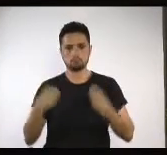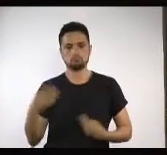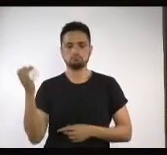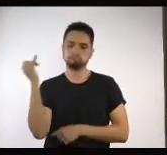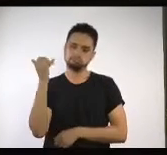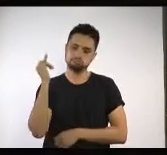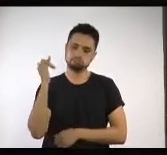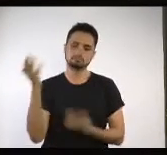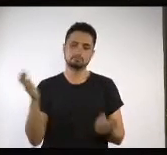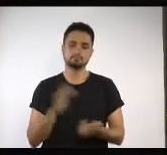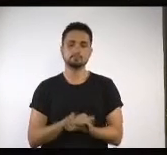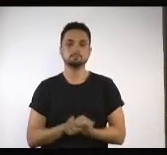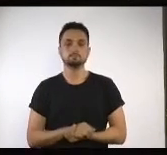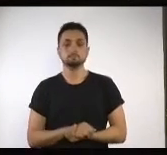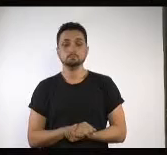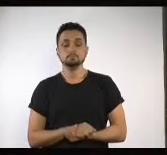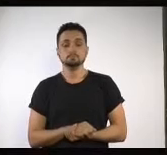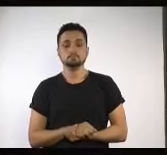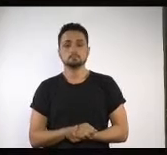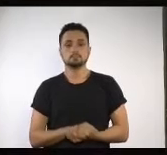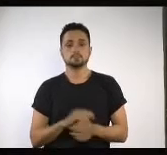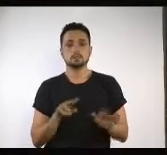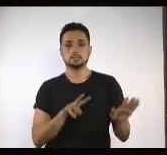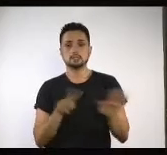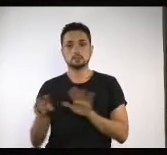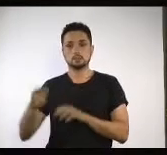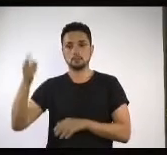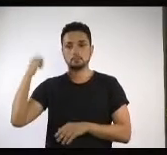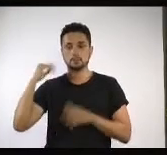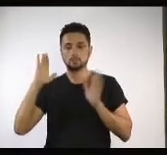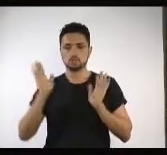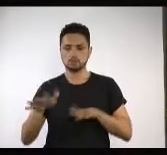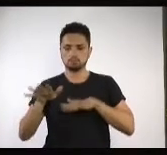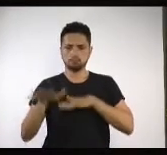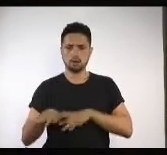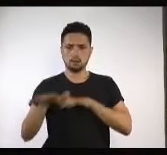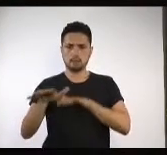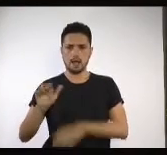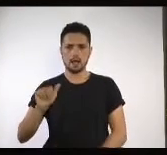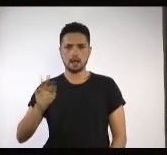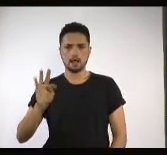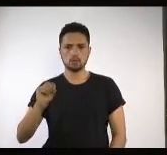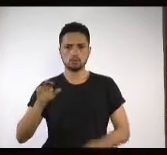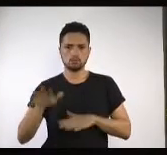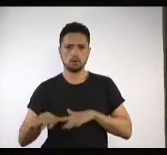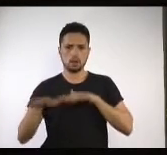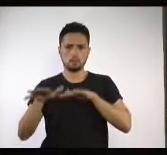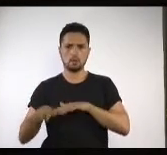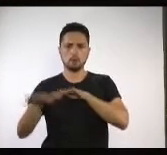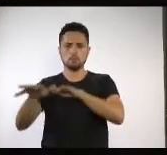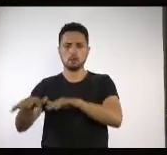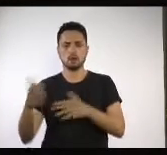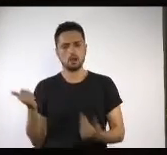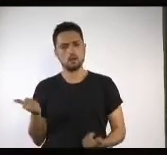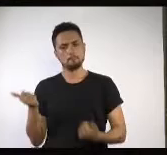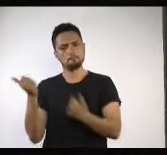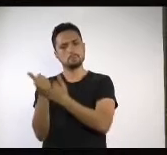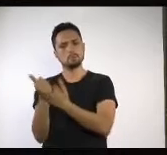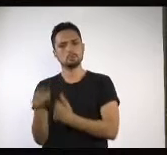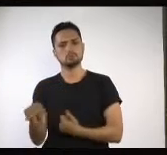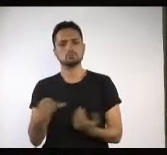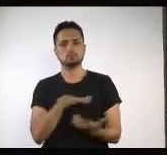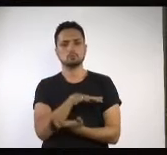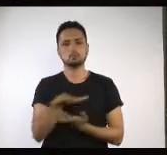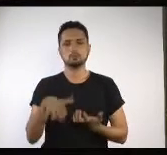estivemos, na semana passada, em ato público de solidariedade e de apoio a este movimento, em frente